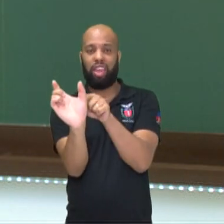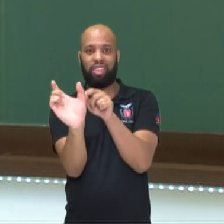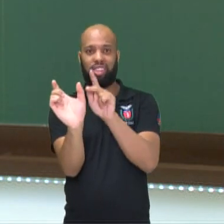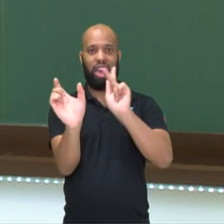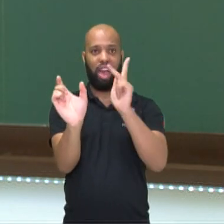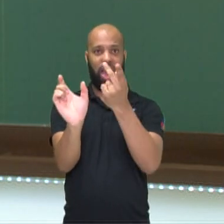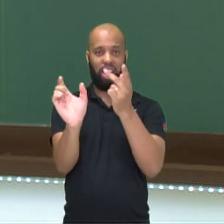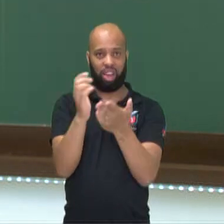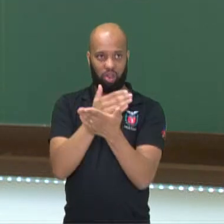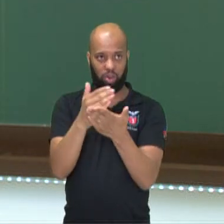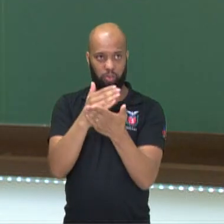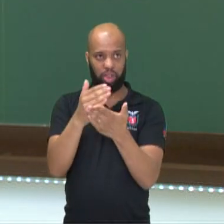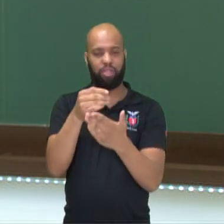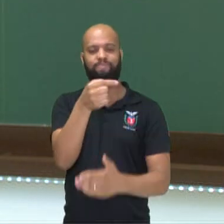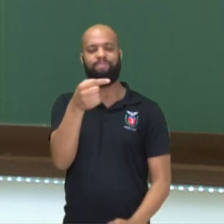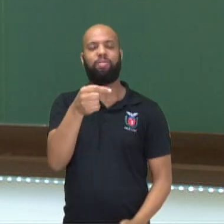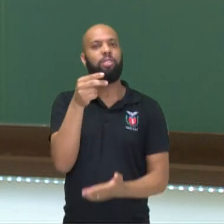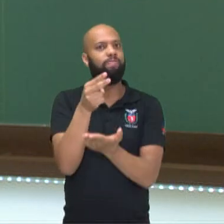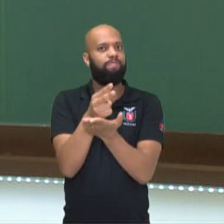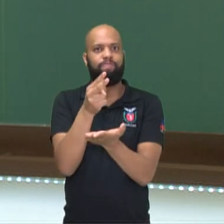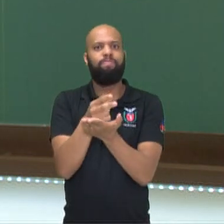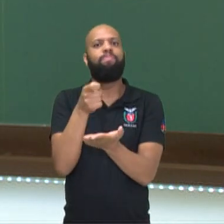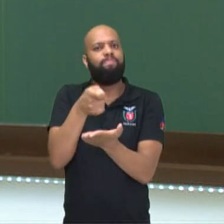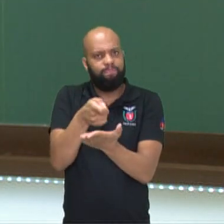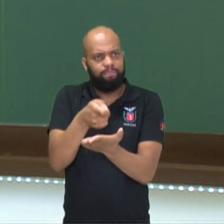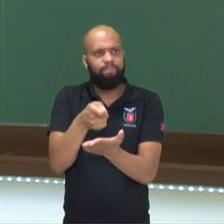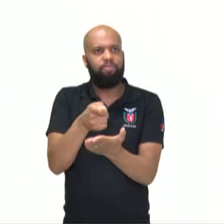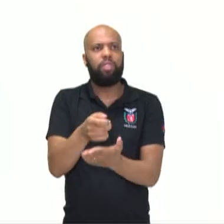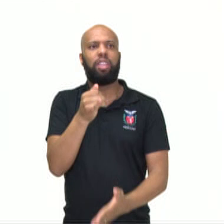é obrigatório. Por exemplo,